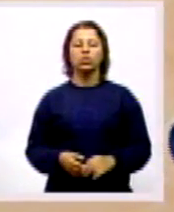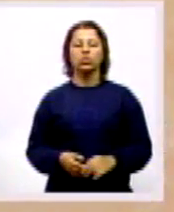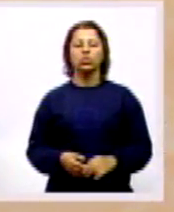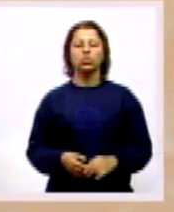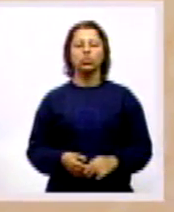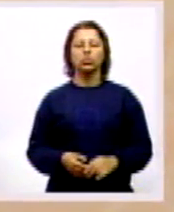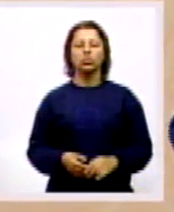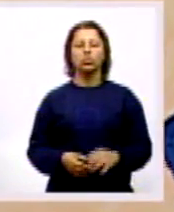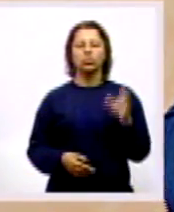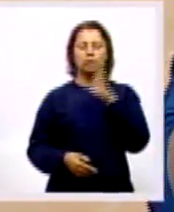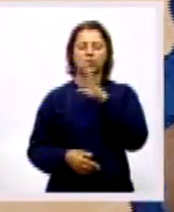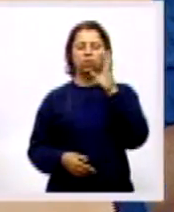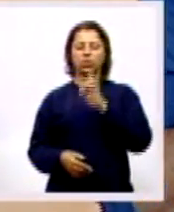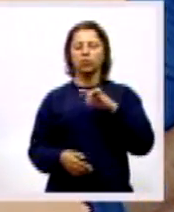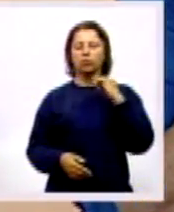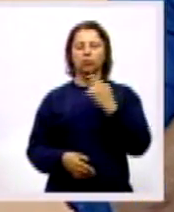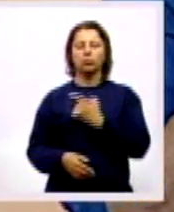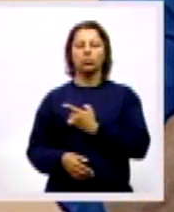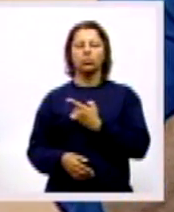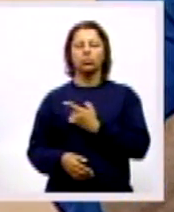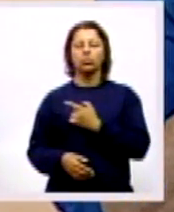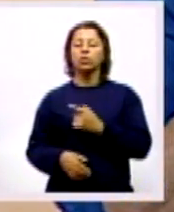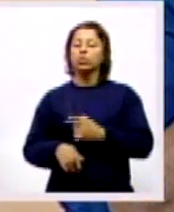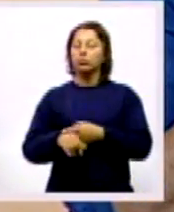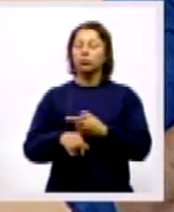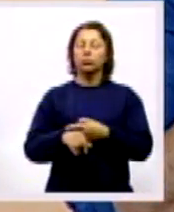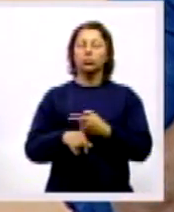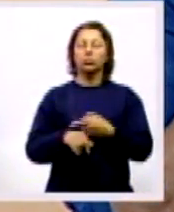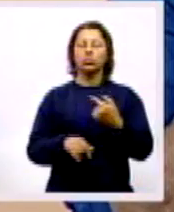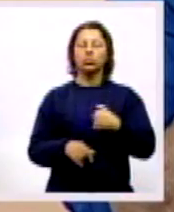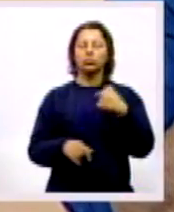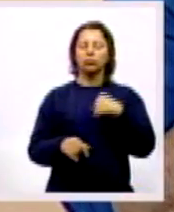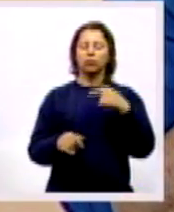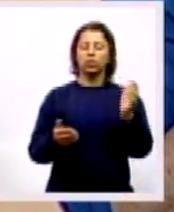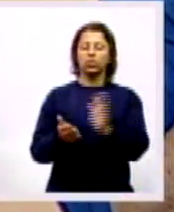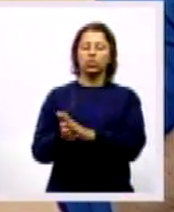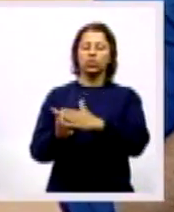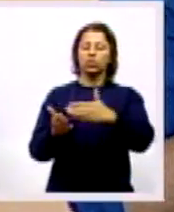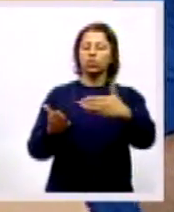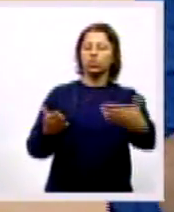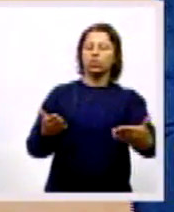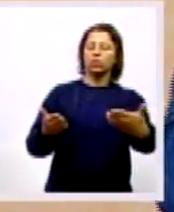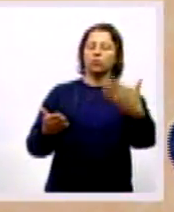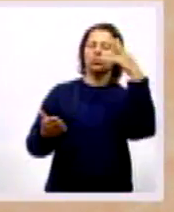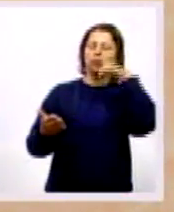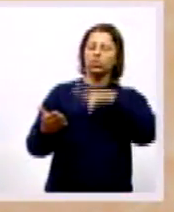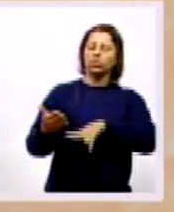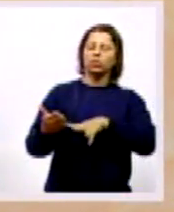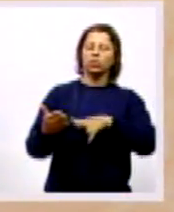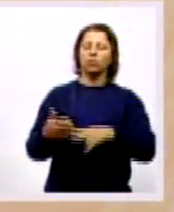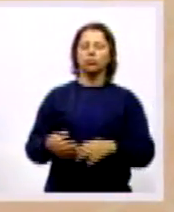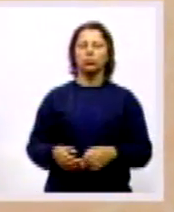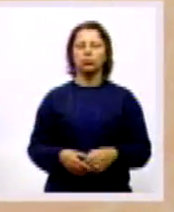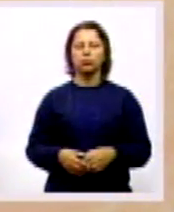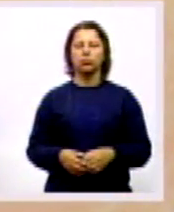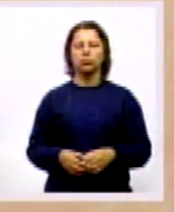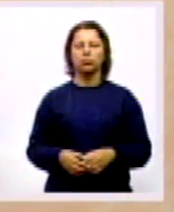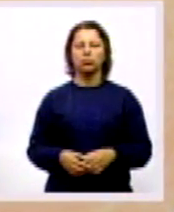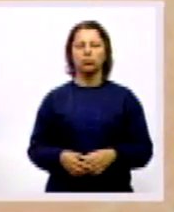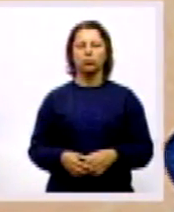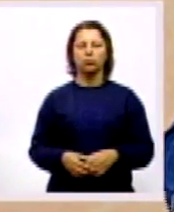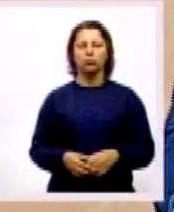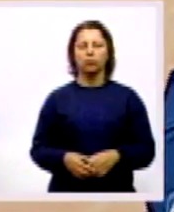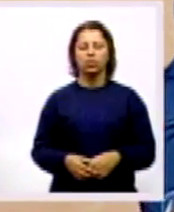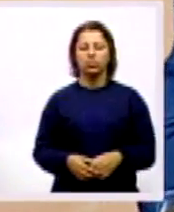Imediatamente na hora que eu abri, caiu aqui no finalzinho, onde tem duas anotações que não são a minha letra, são a letra da minha